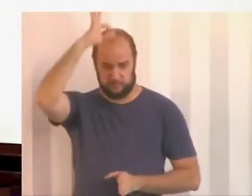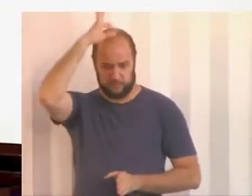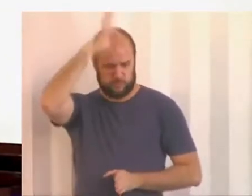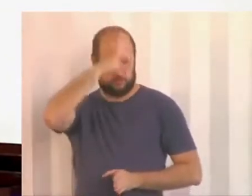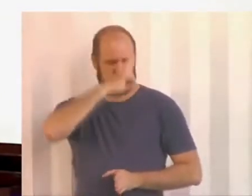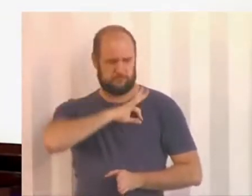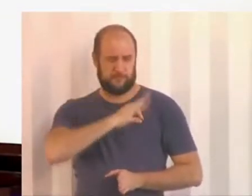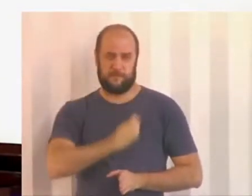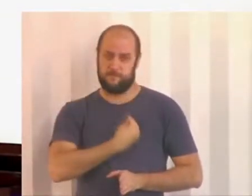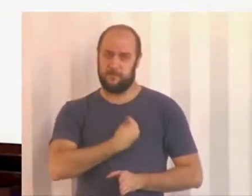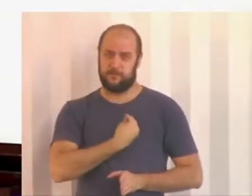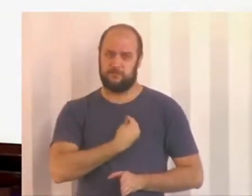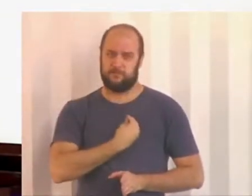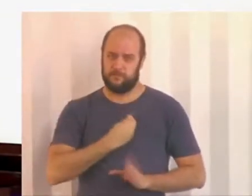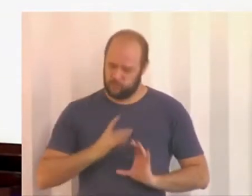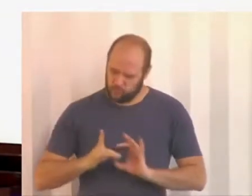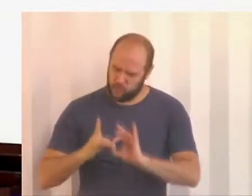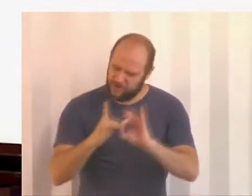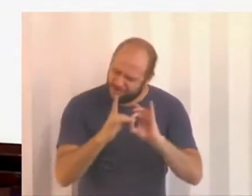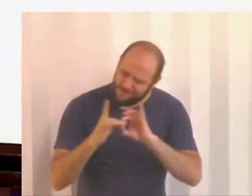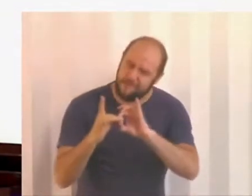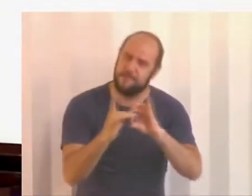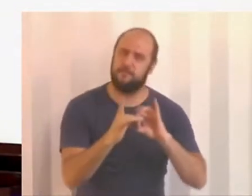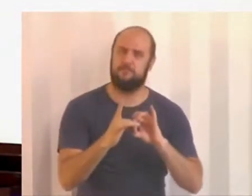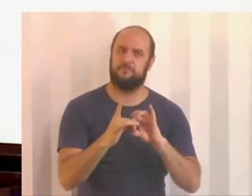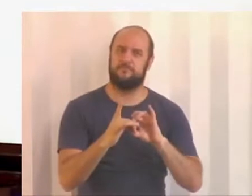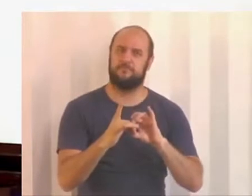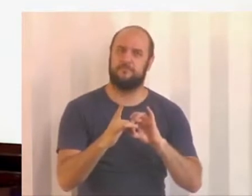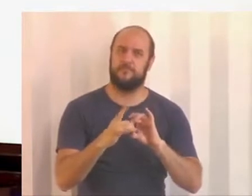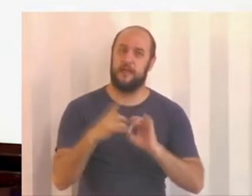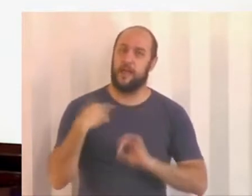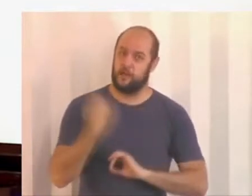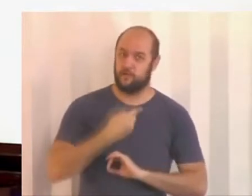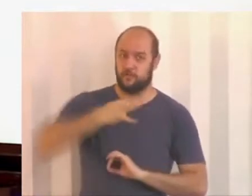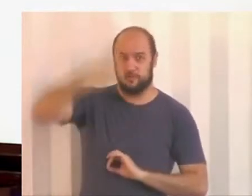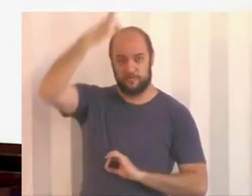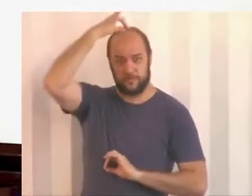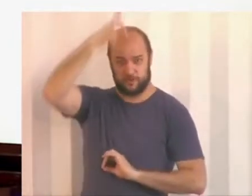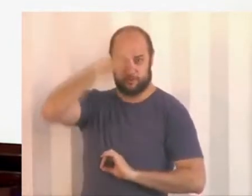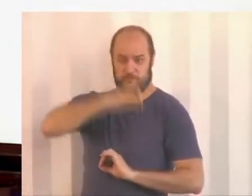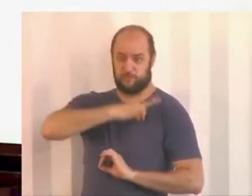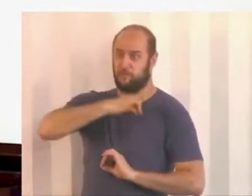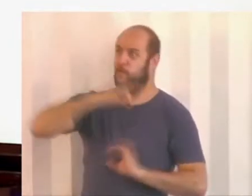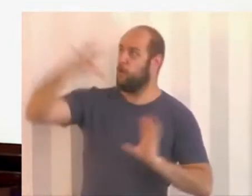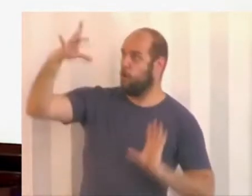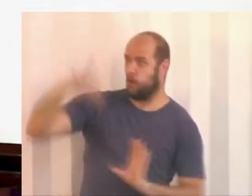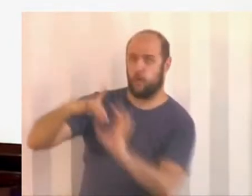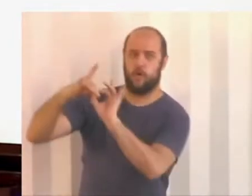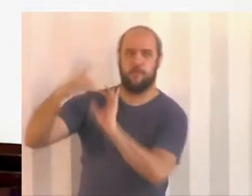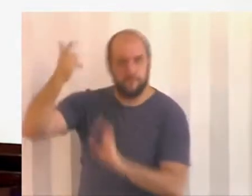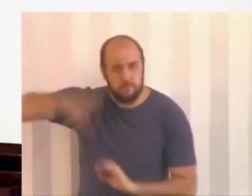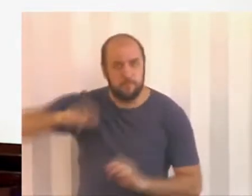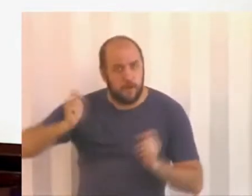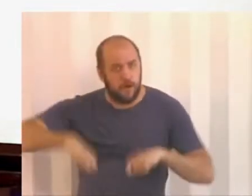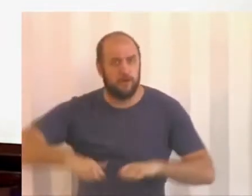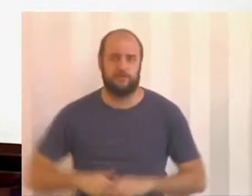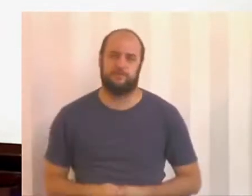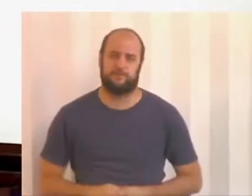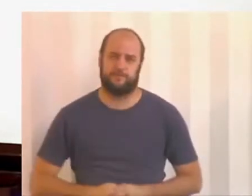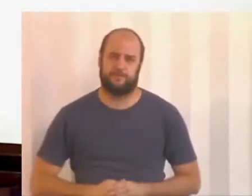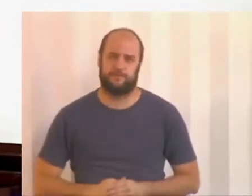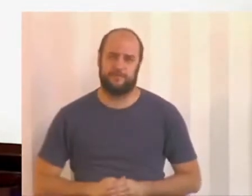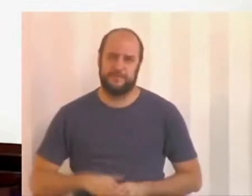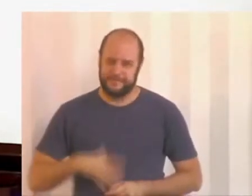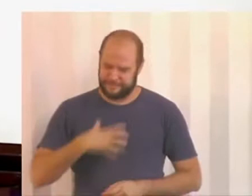com Ele. É o Espírito que nos une ao Pai. E é somente através dele que podemos viver nesse organismo